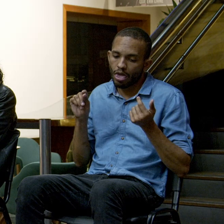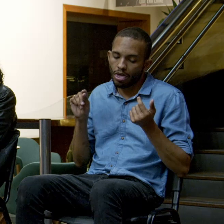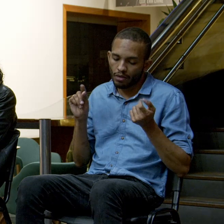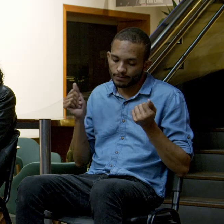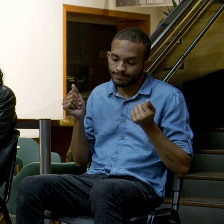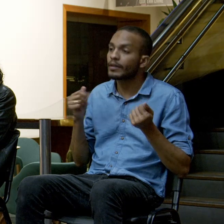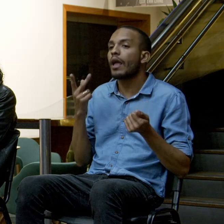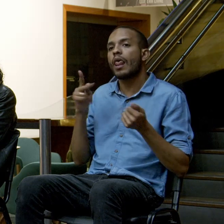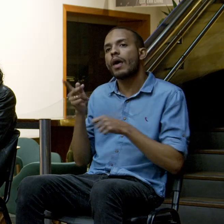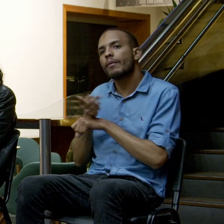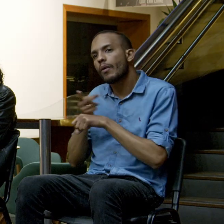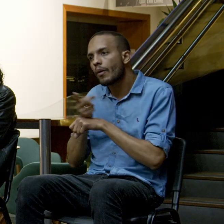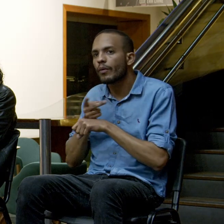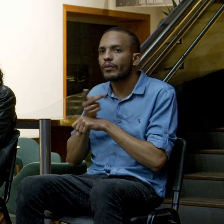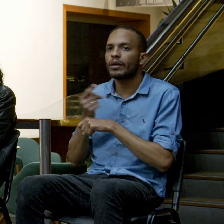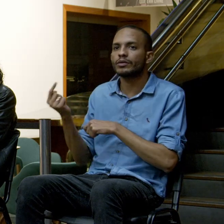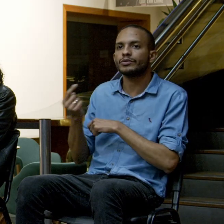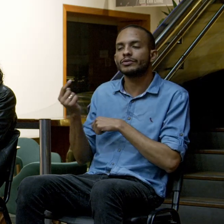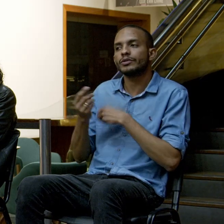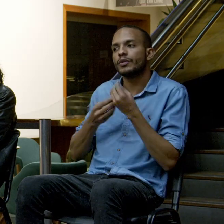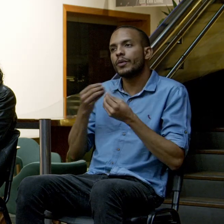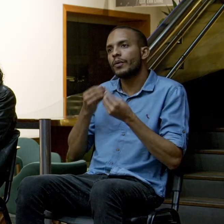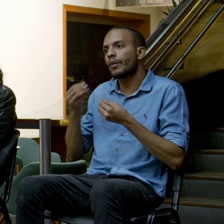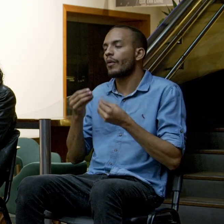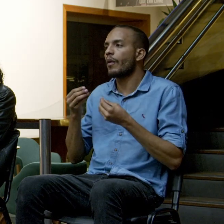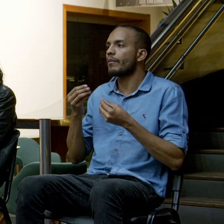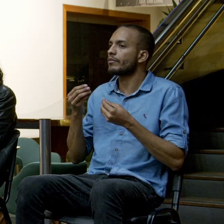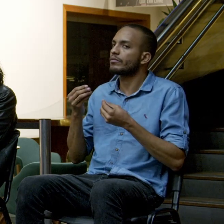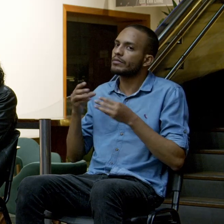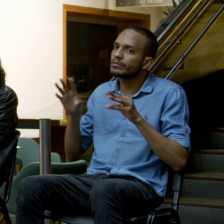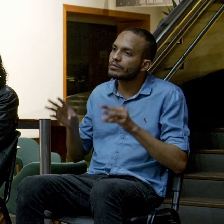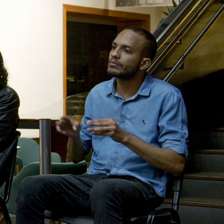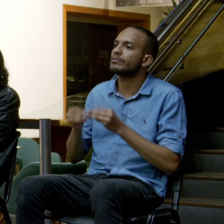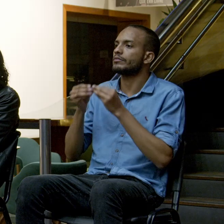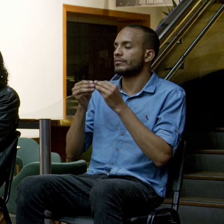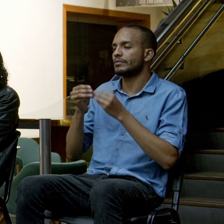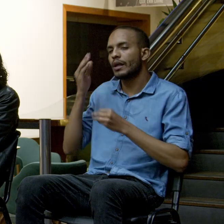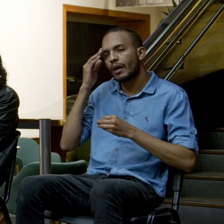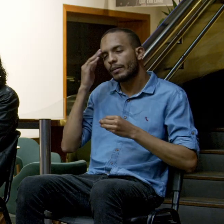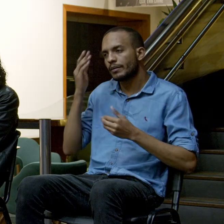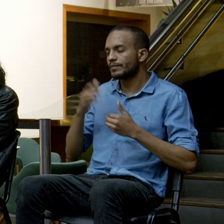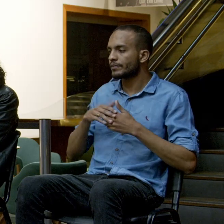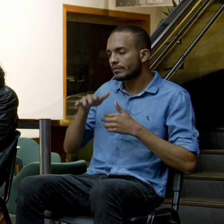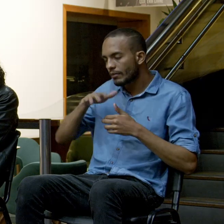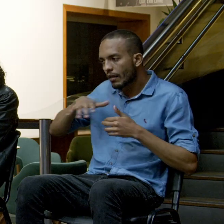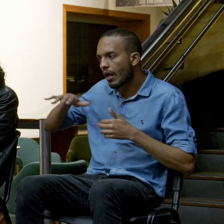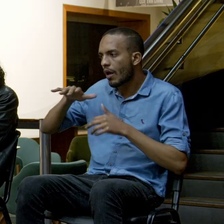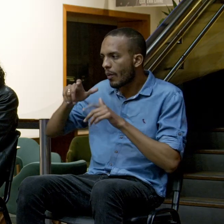ela buscar um solo que fosse comum a tudo, sabe, assim, um